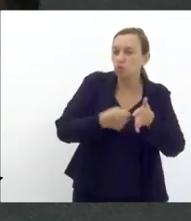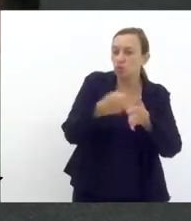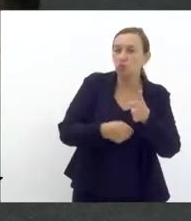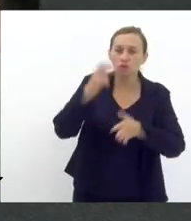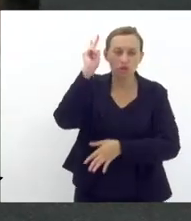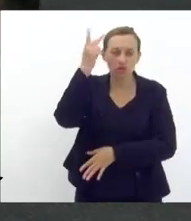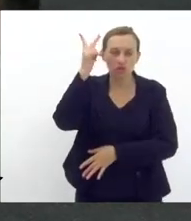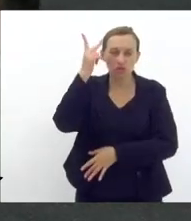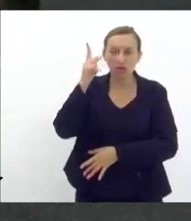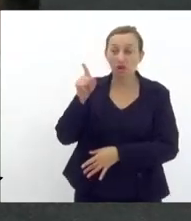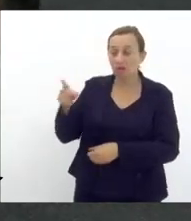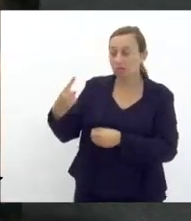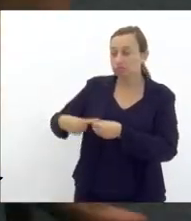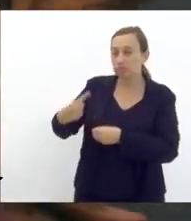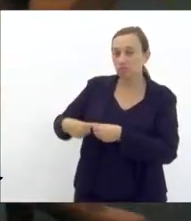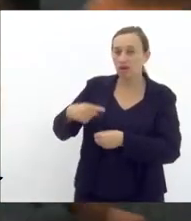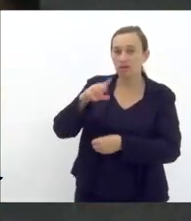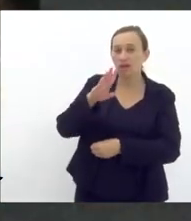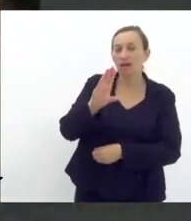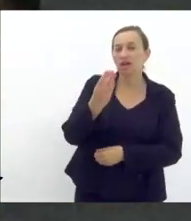pelo bairro da Chatuba